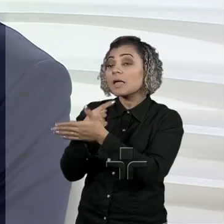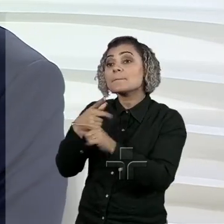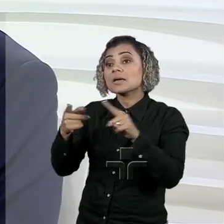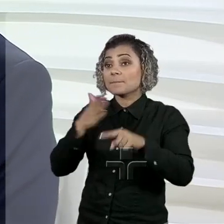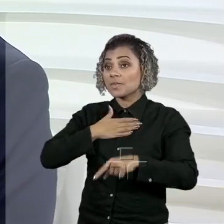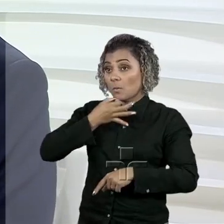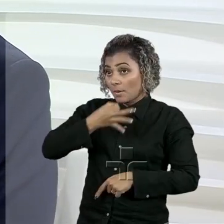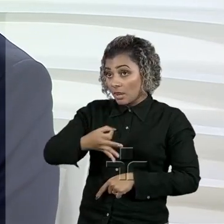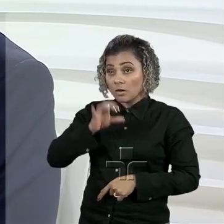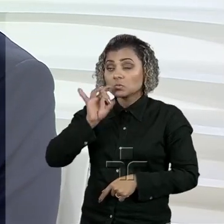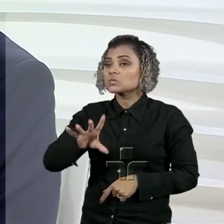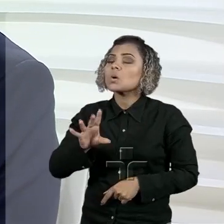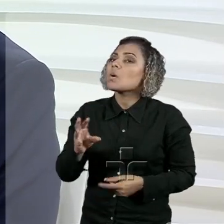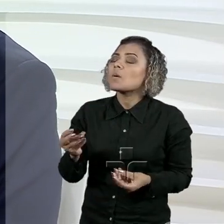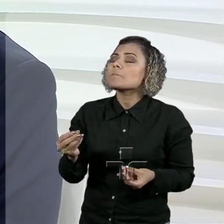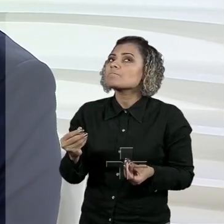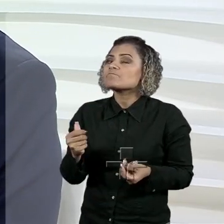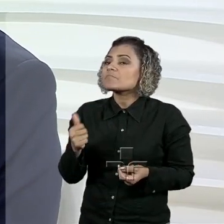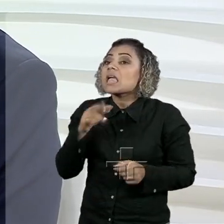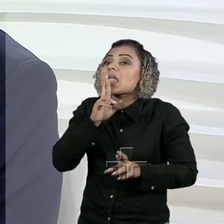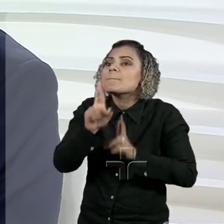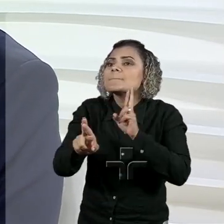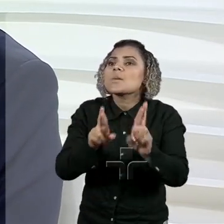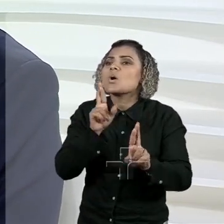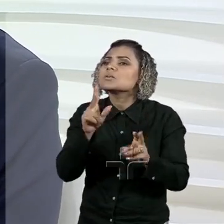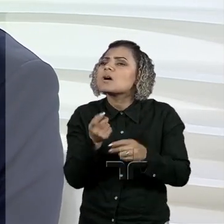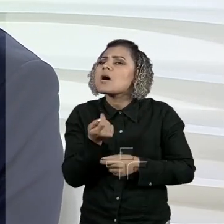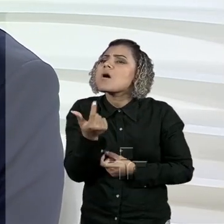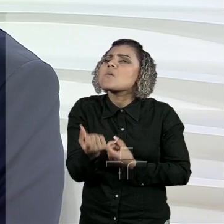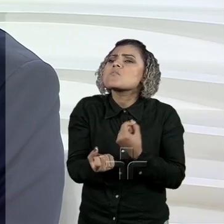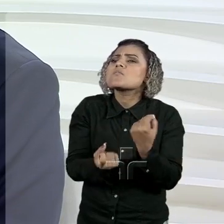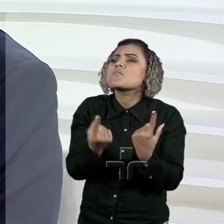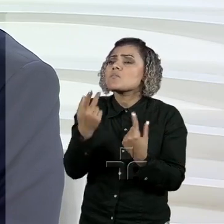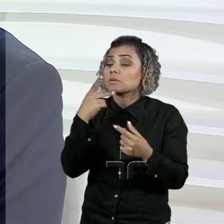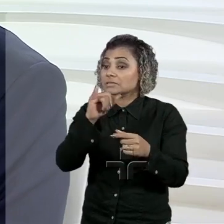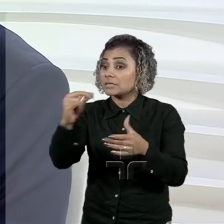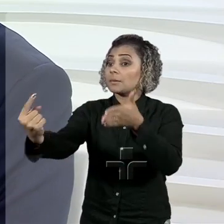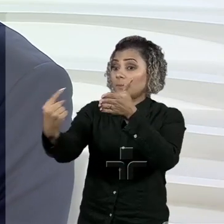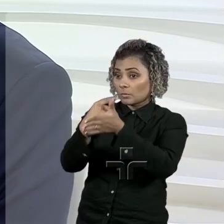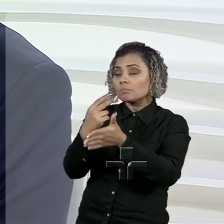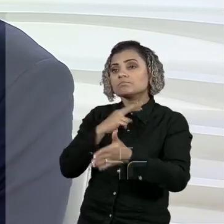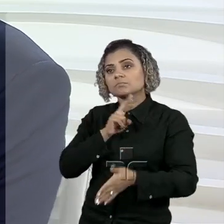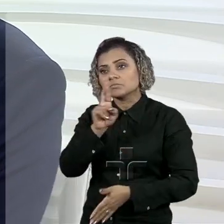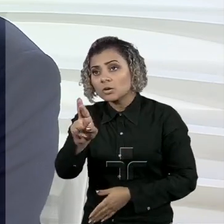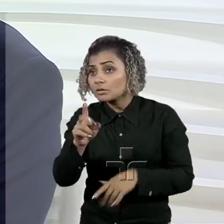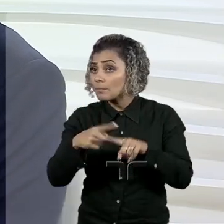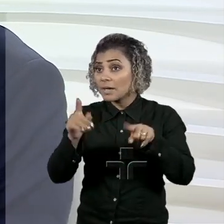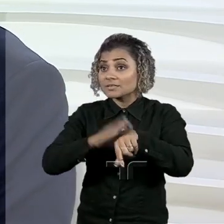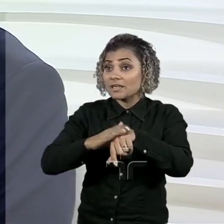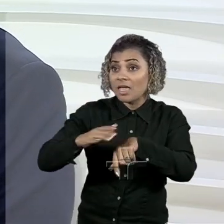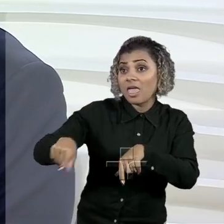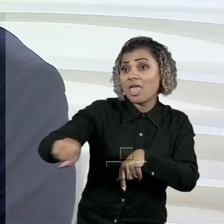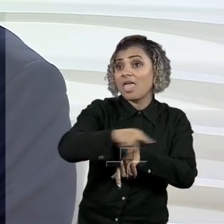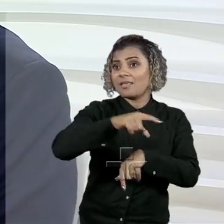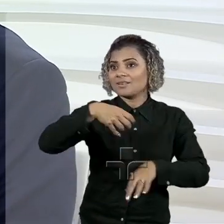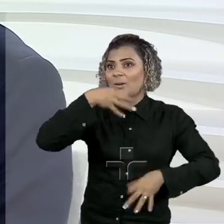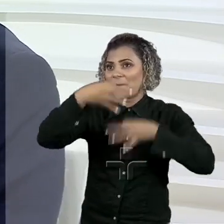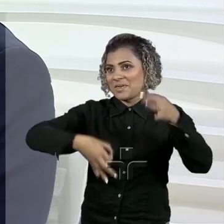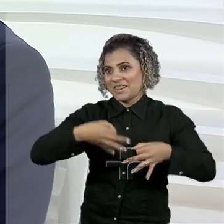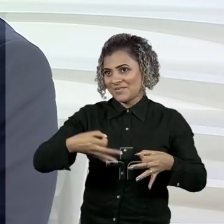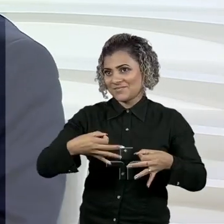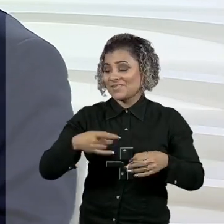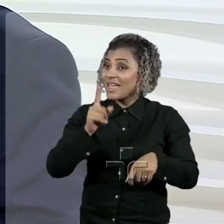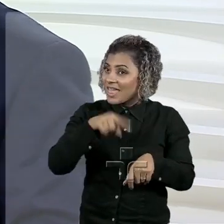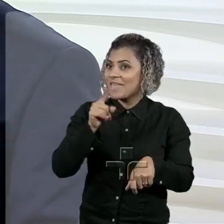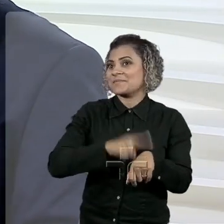como alguma resposta que eles pedissem, porque a palavra era deles. Então, tem vários momentos que são